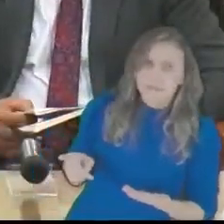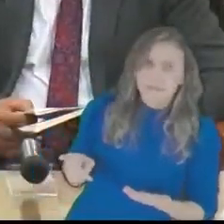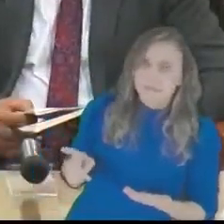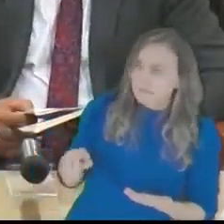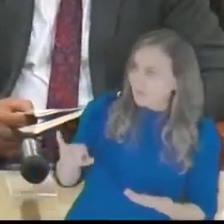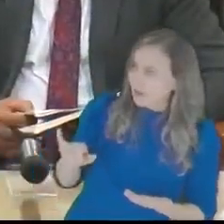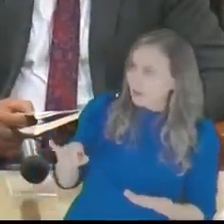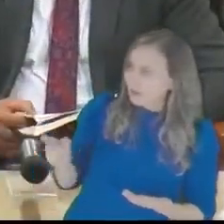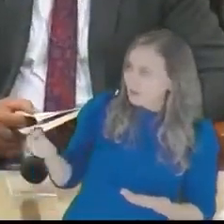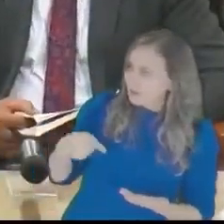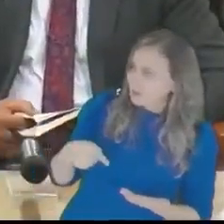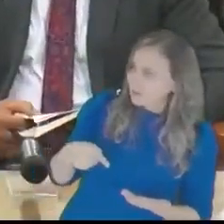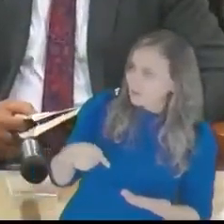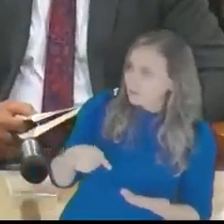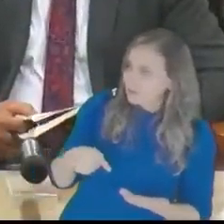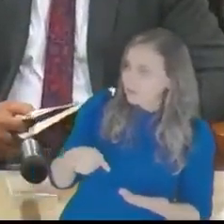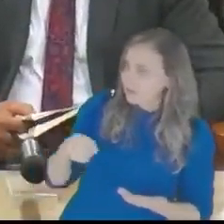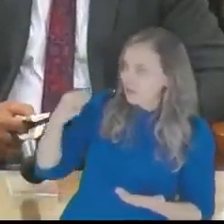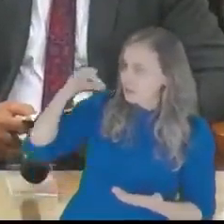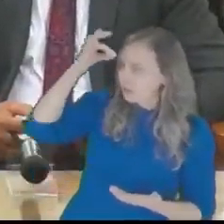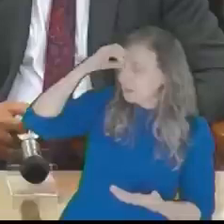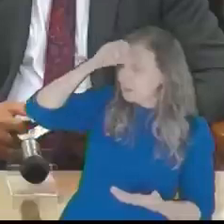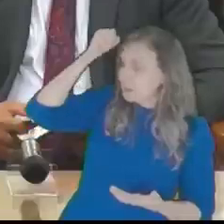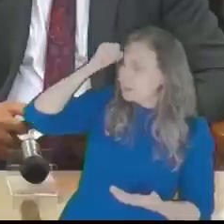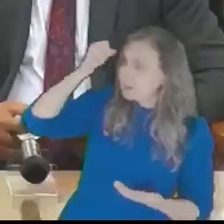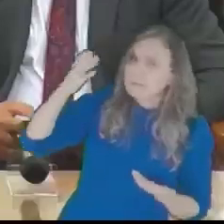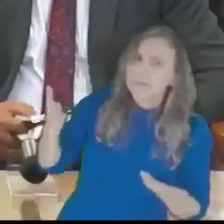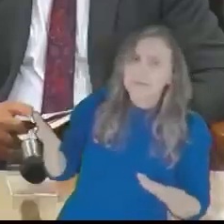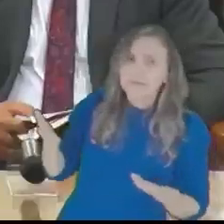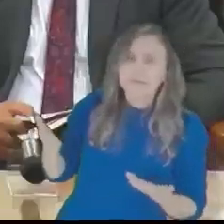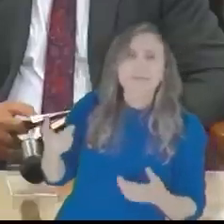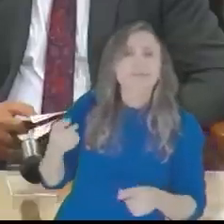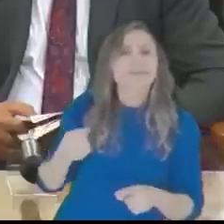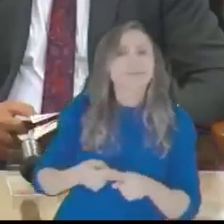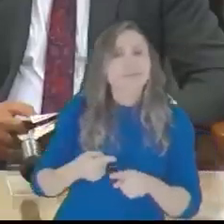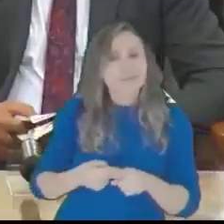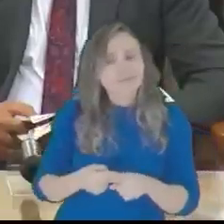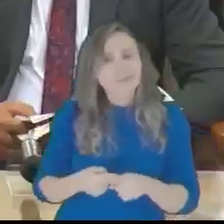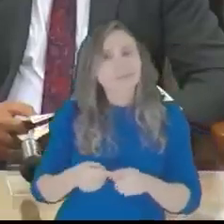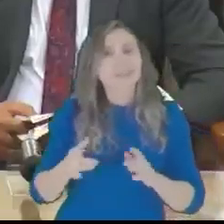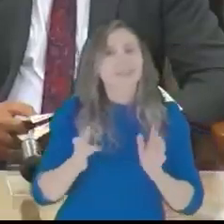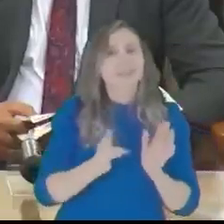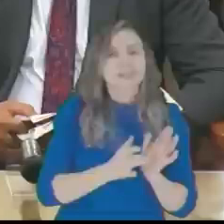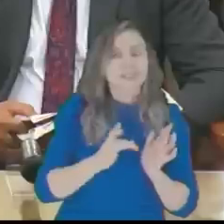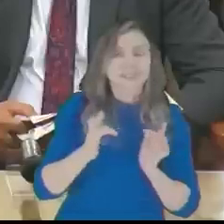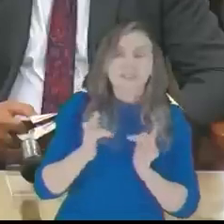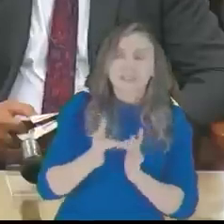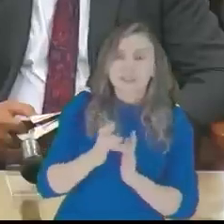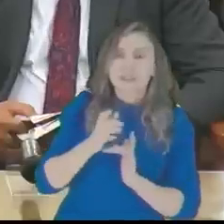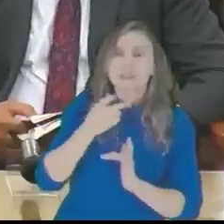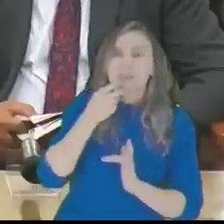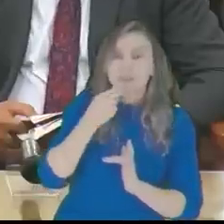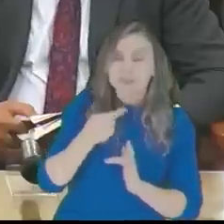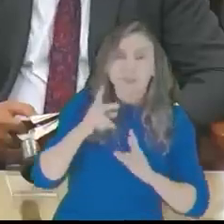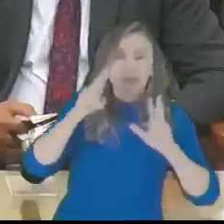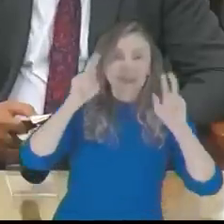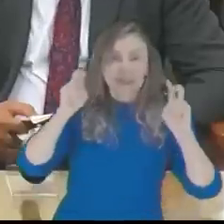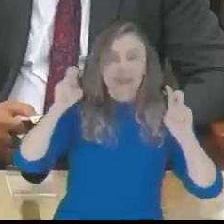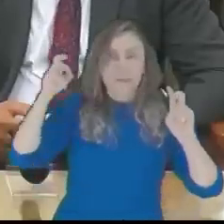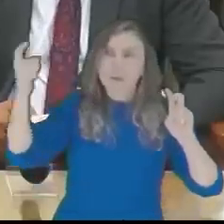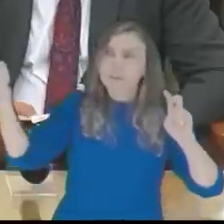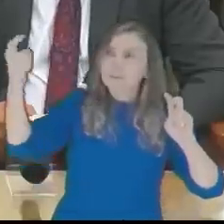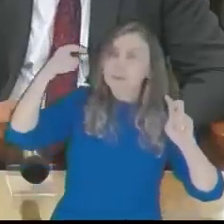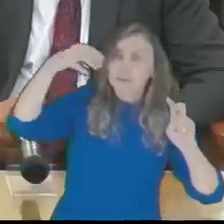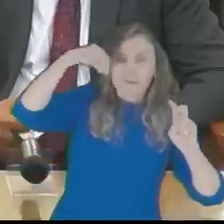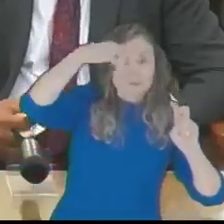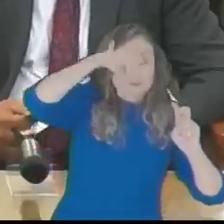vir mesmo ou vai mandar o Espírito Santo? Porque ele disse, ele falando da vinda do Espírito Santo, ele disse: não vos deixarei órfãos. O que quer dizer